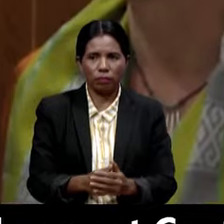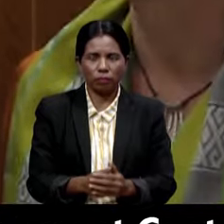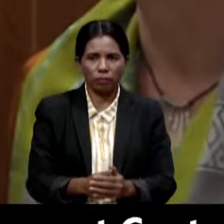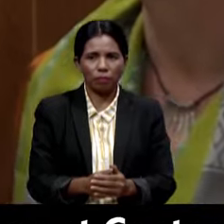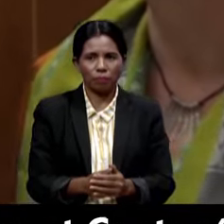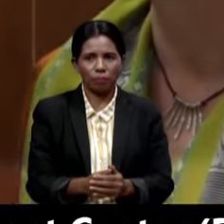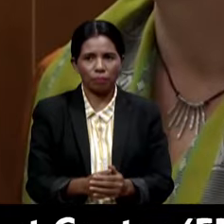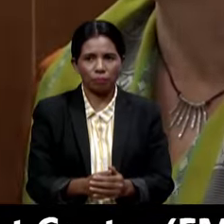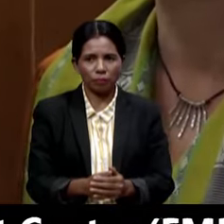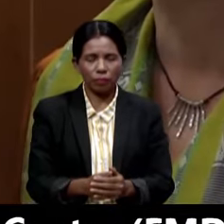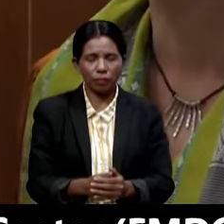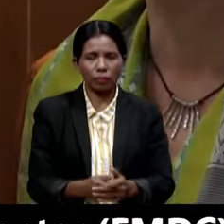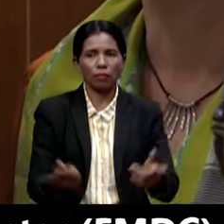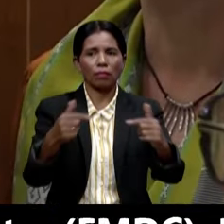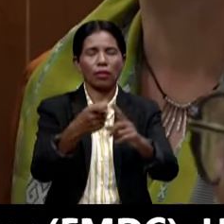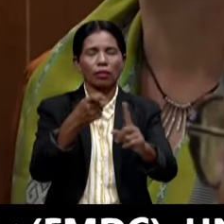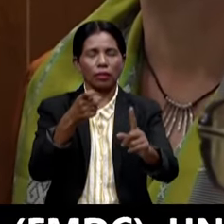Nebe mai balum ia